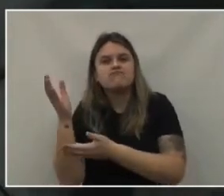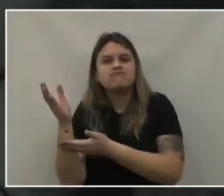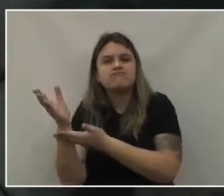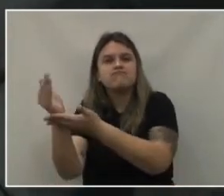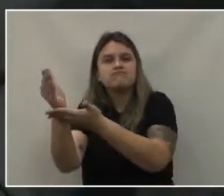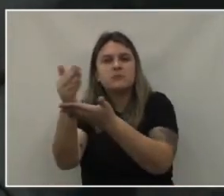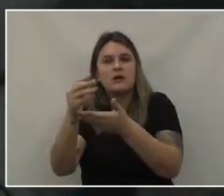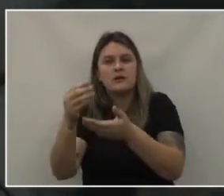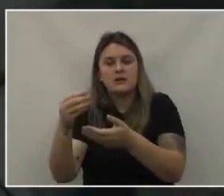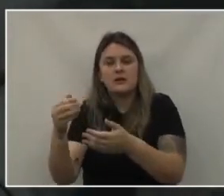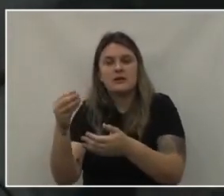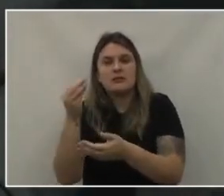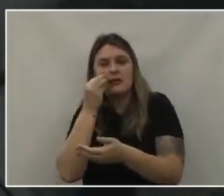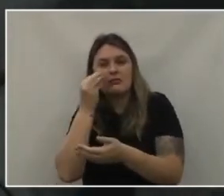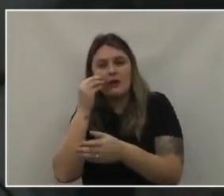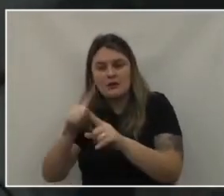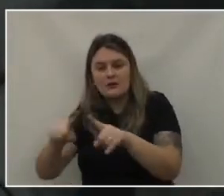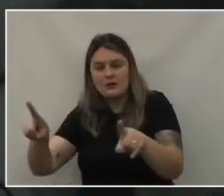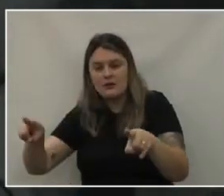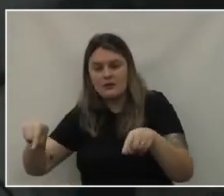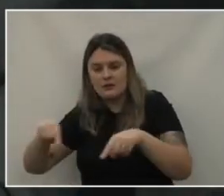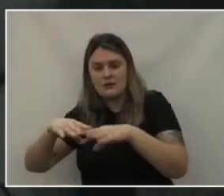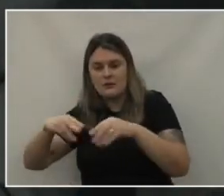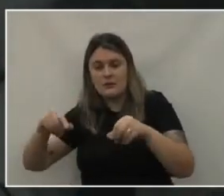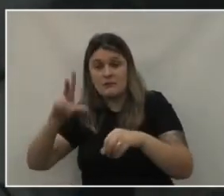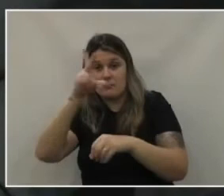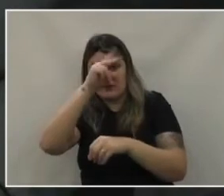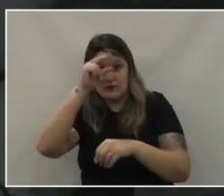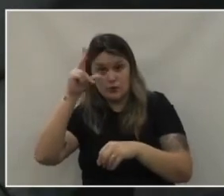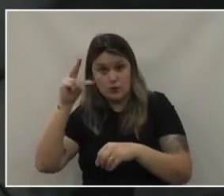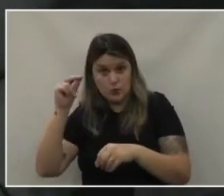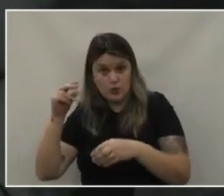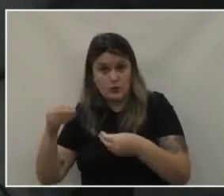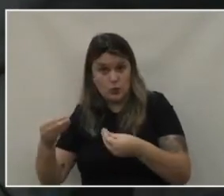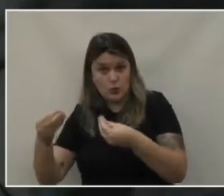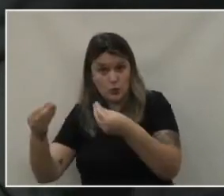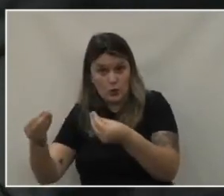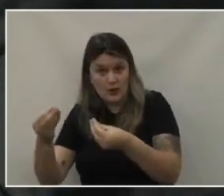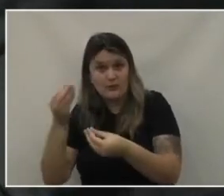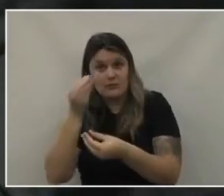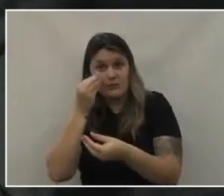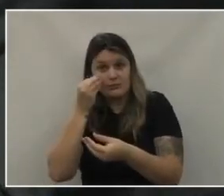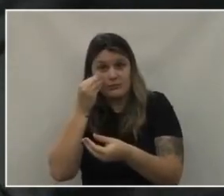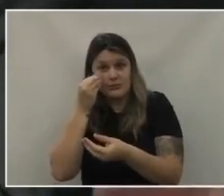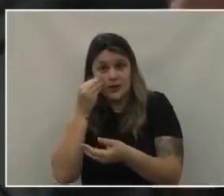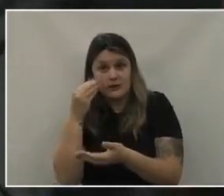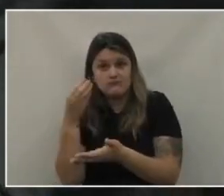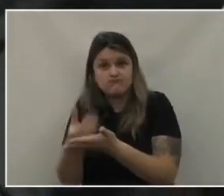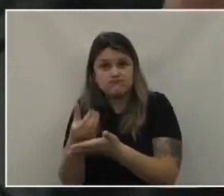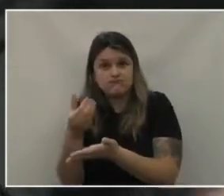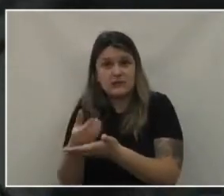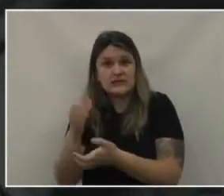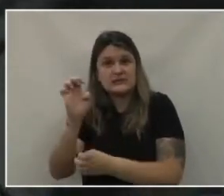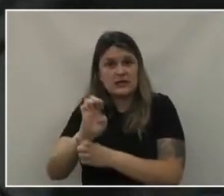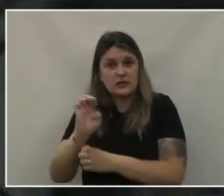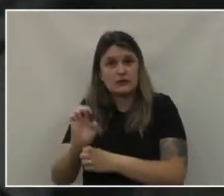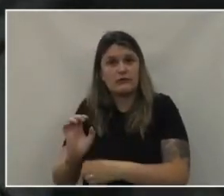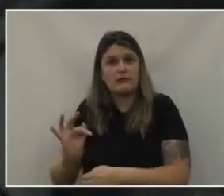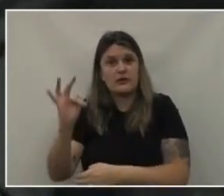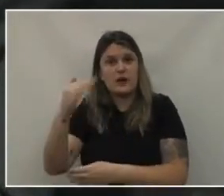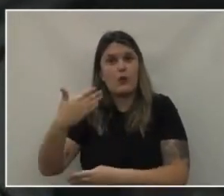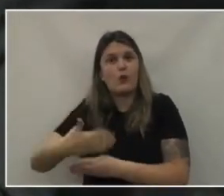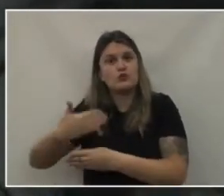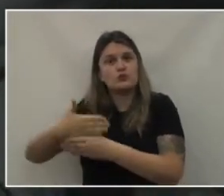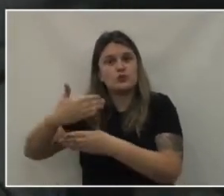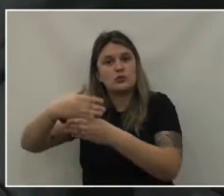um terreno, de repente, da prefeitura, e buscar verbas a nível estadual e federal para a